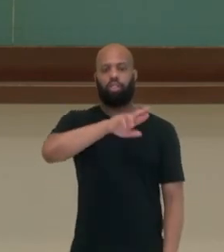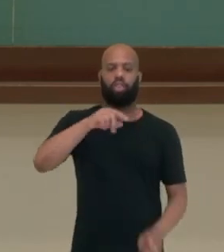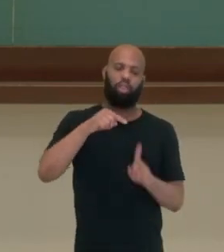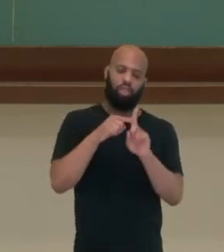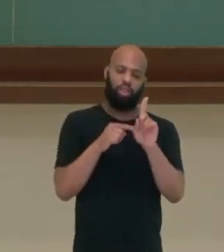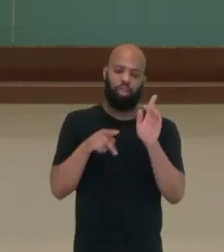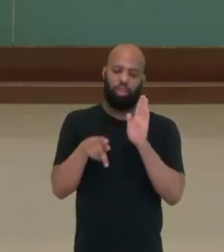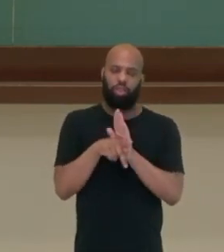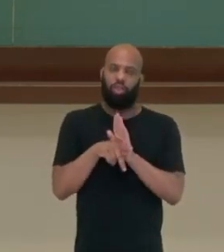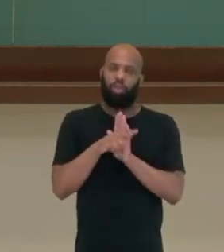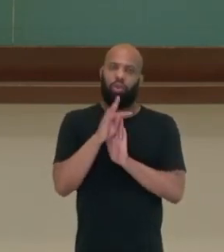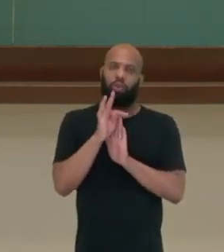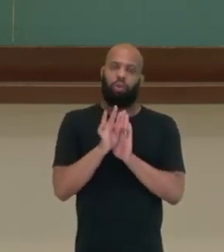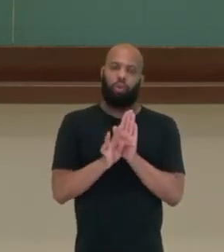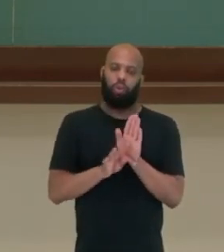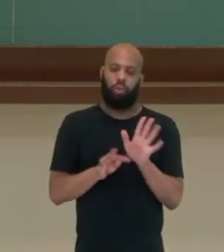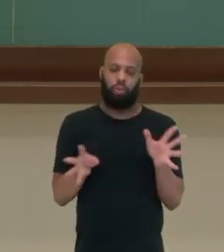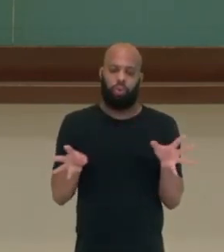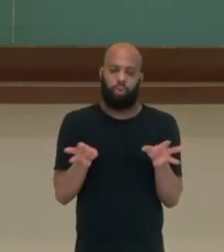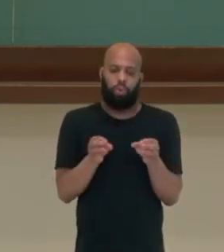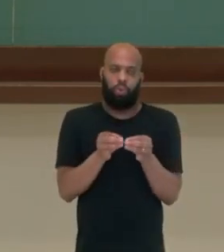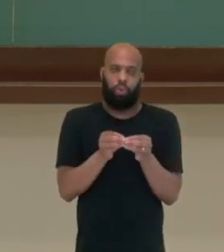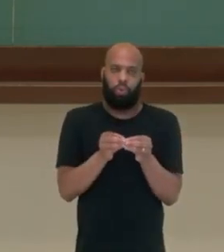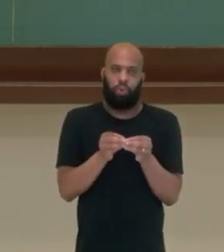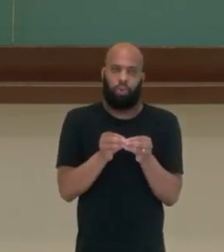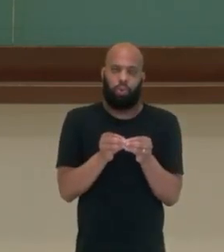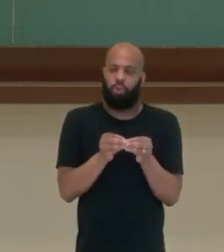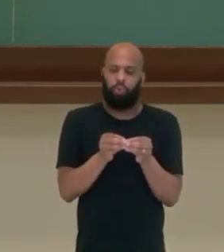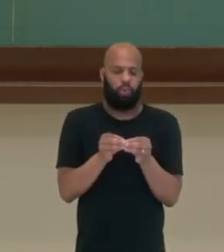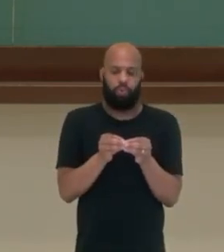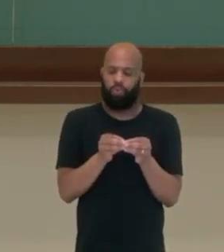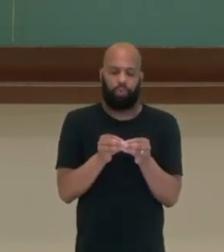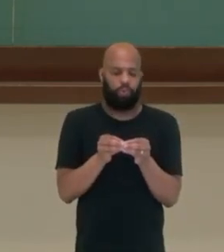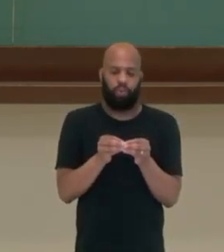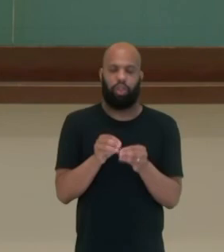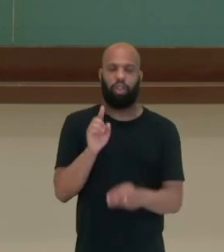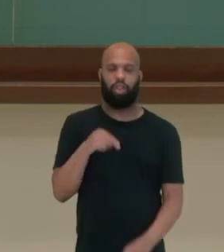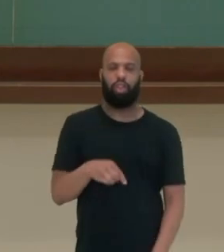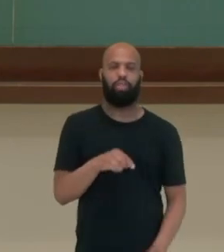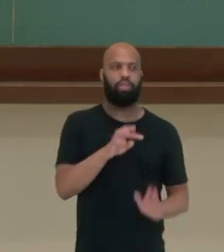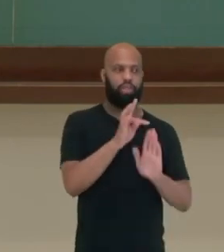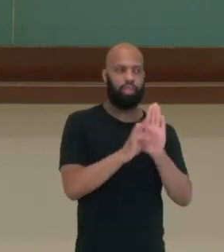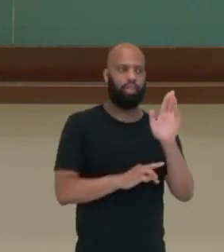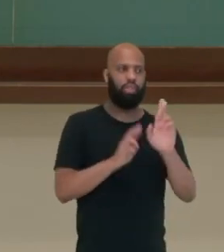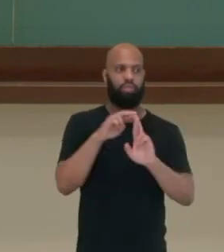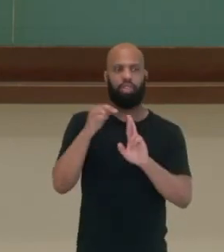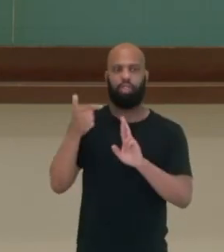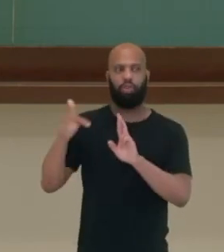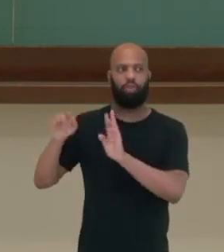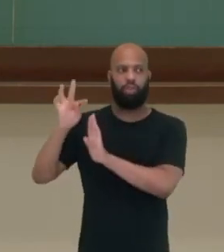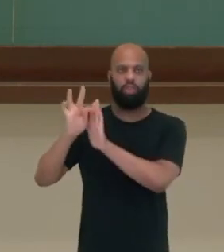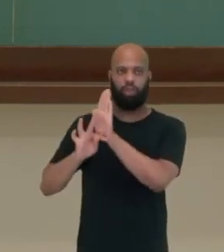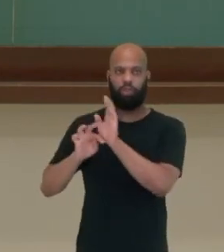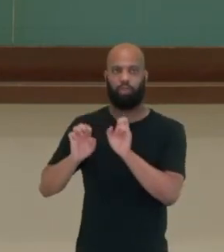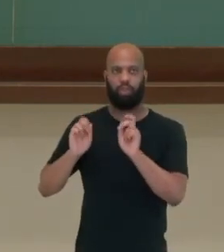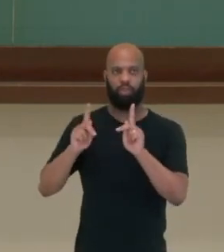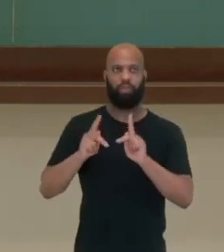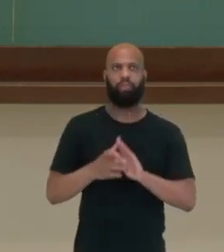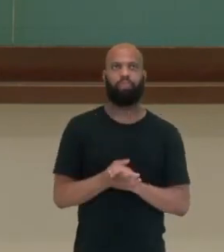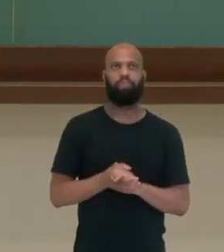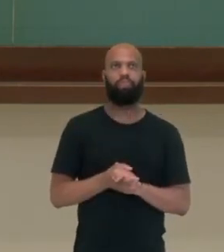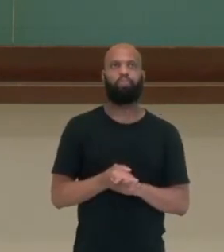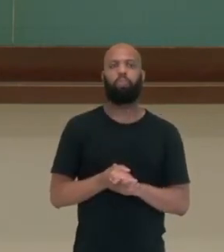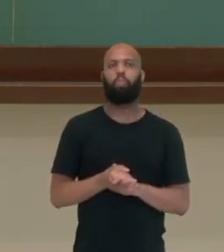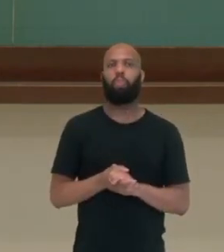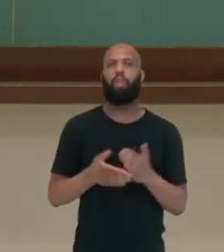tipos de resumos. Resumo não, há vários tipos de intertextualidades. Já